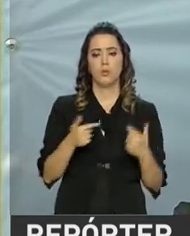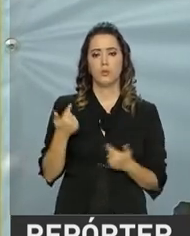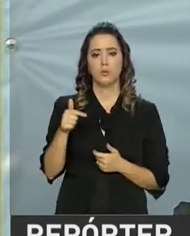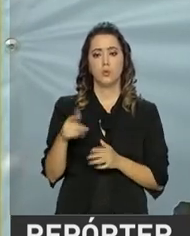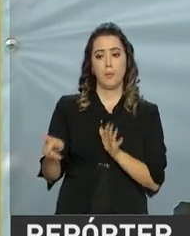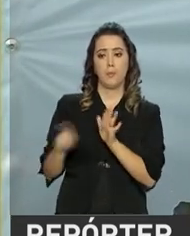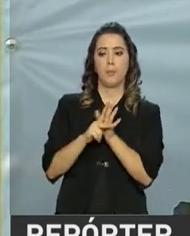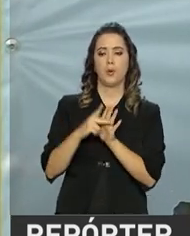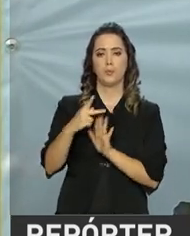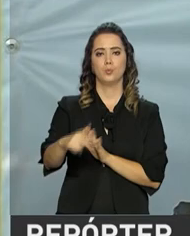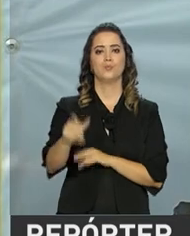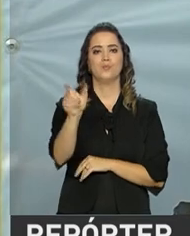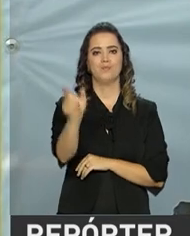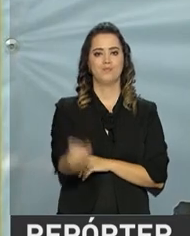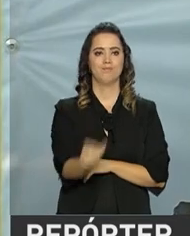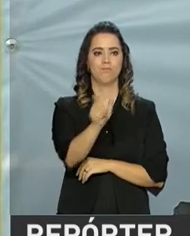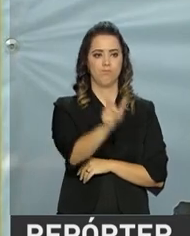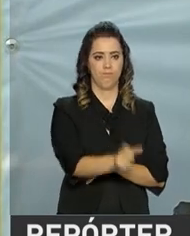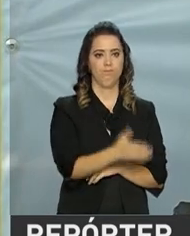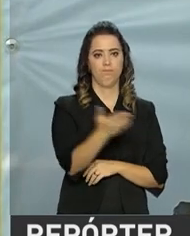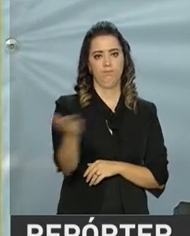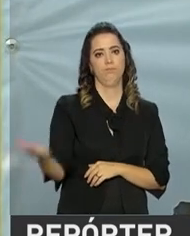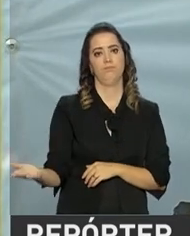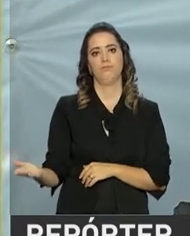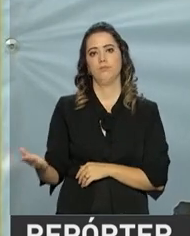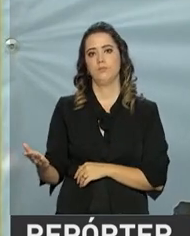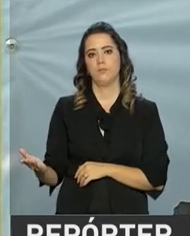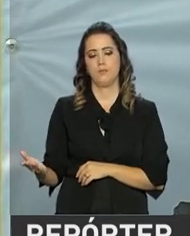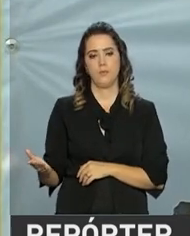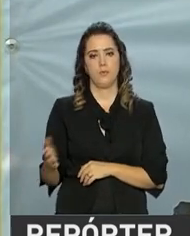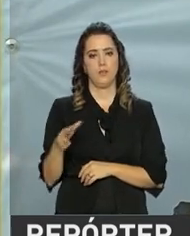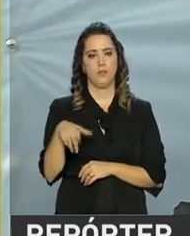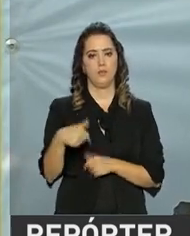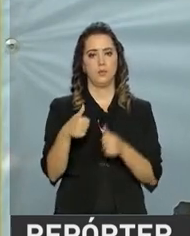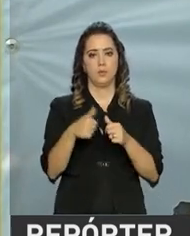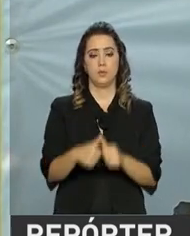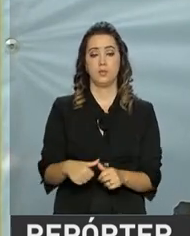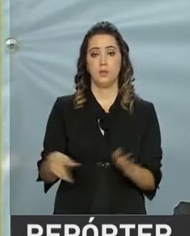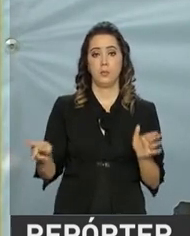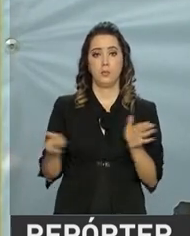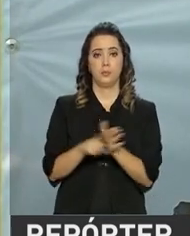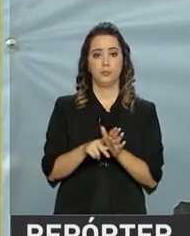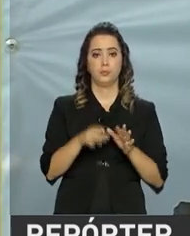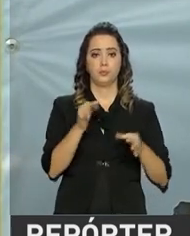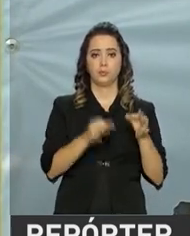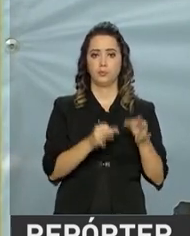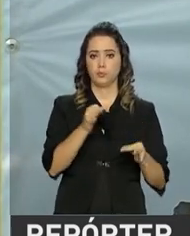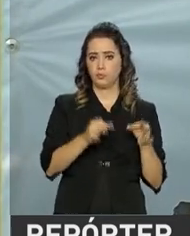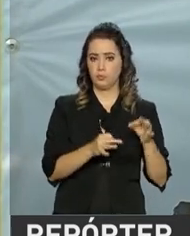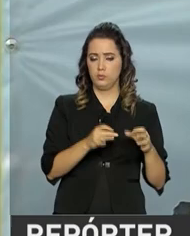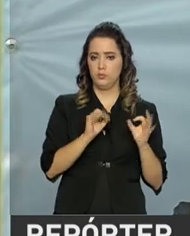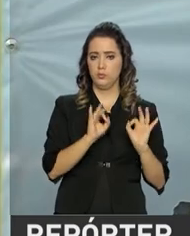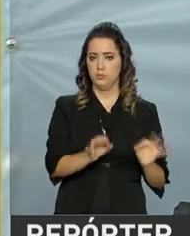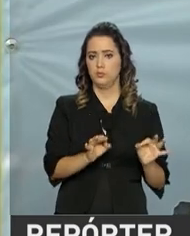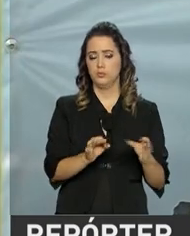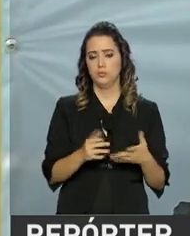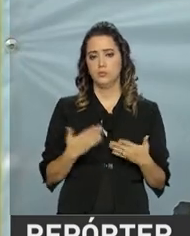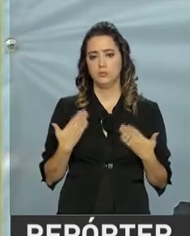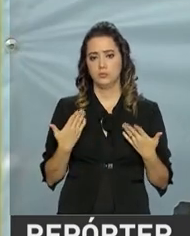não pertence a vocês, não está sob a possibilidade de vocês